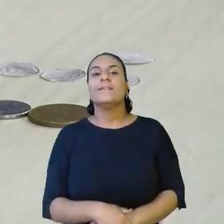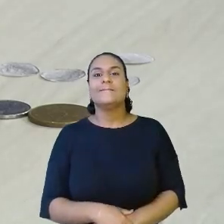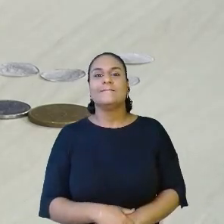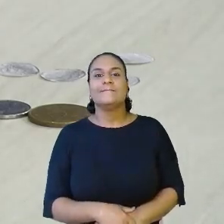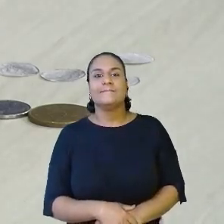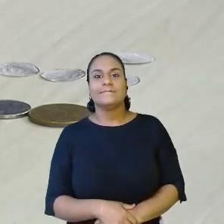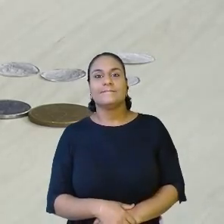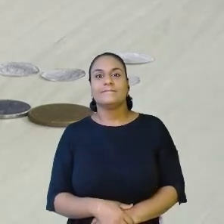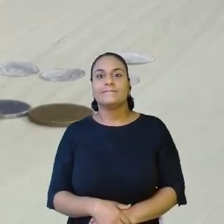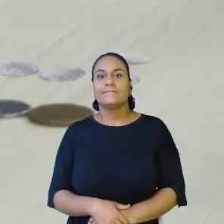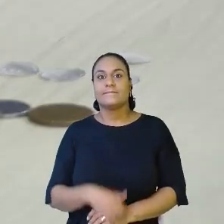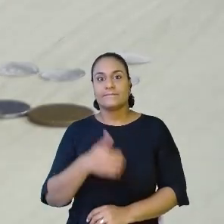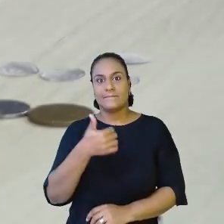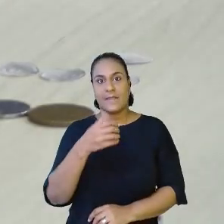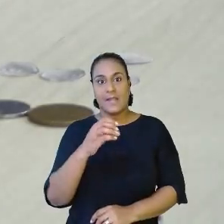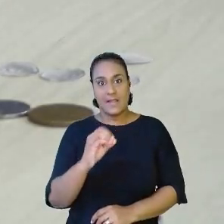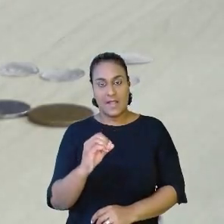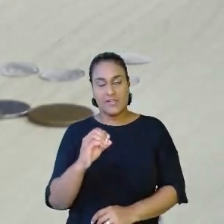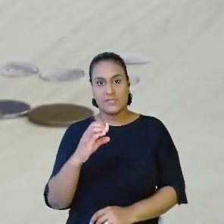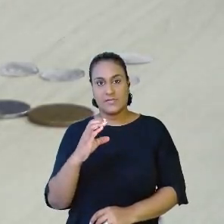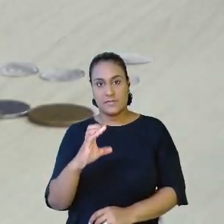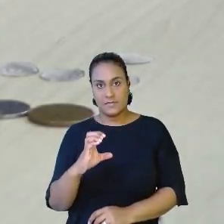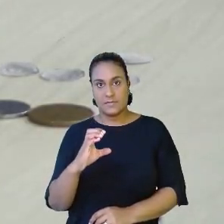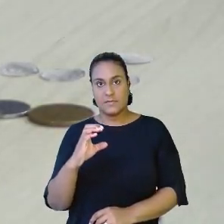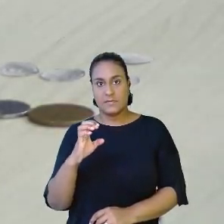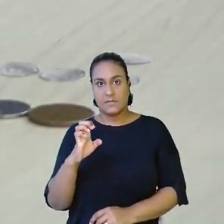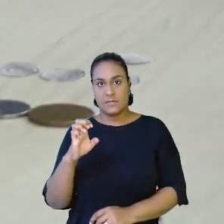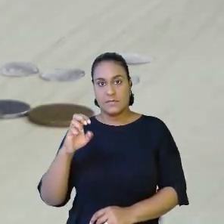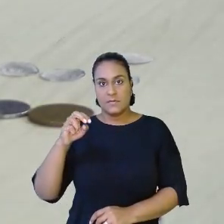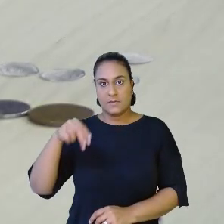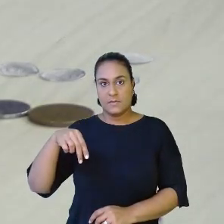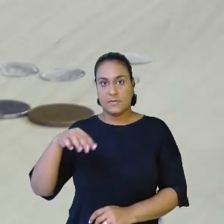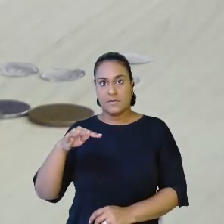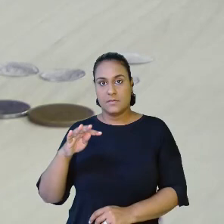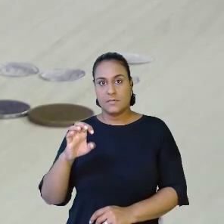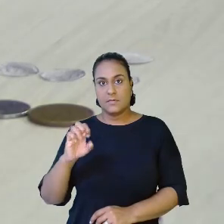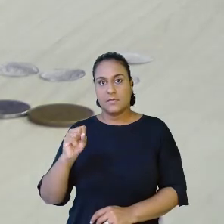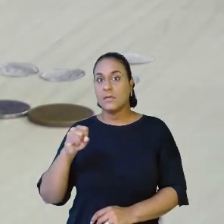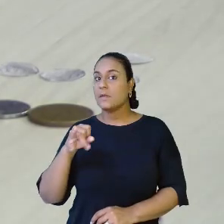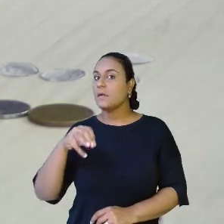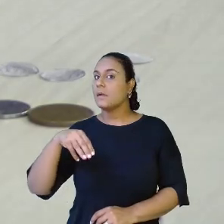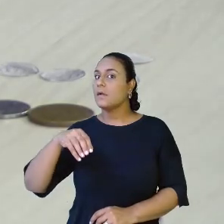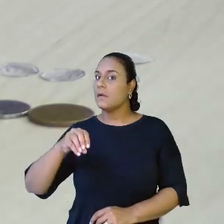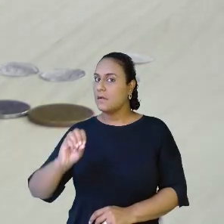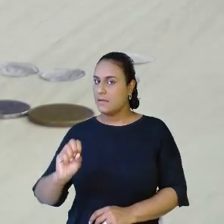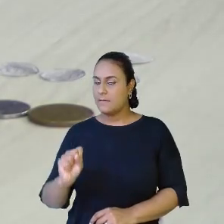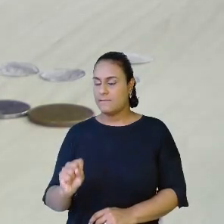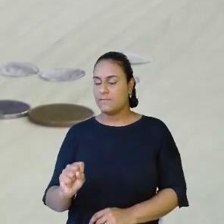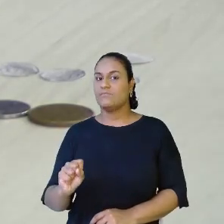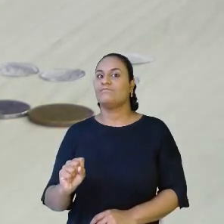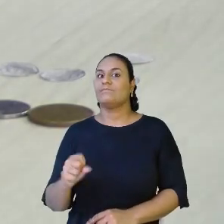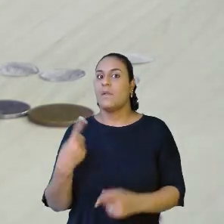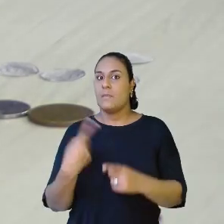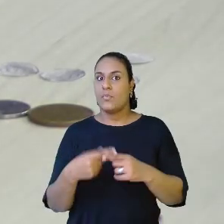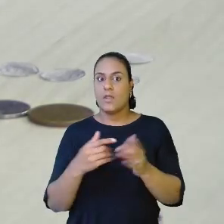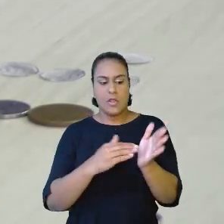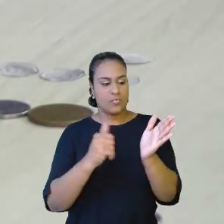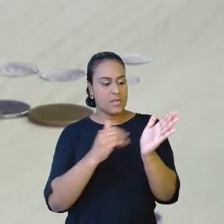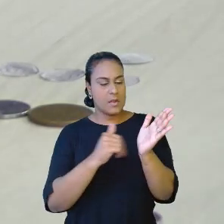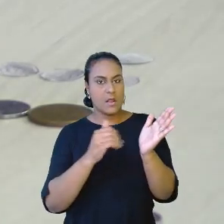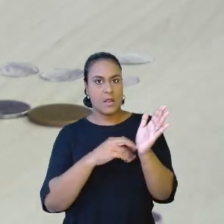só, 10 centésimos. 10 centésimos, eu peguei 10 partes de 100.